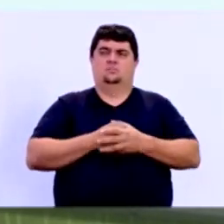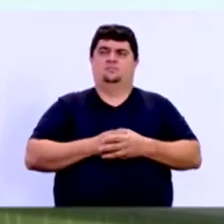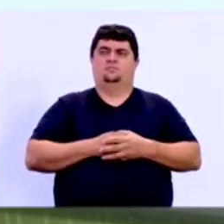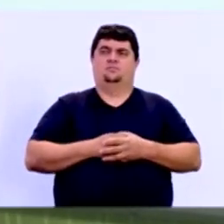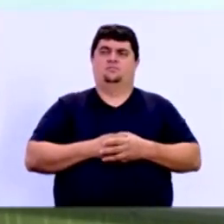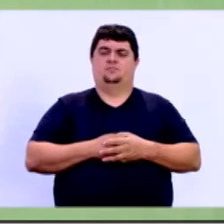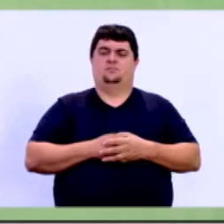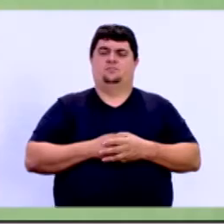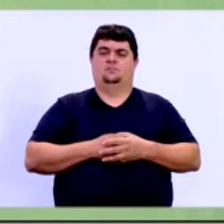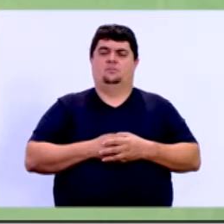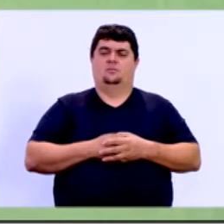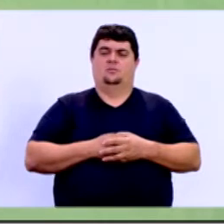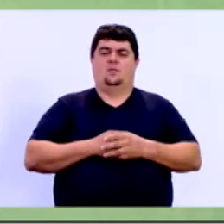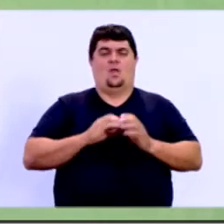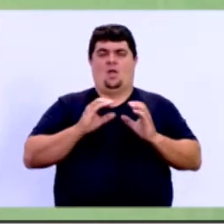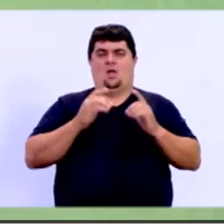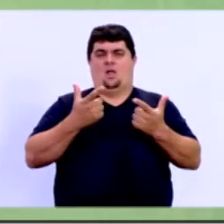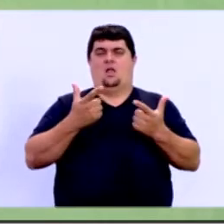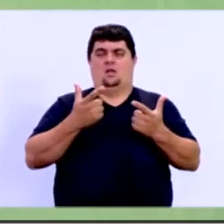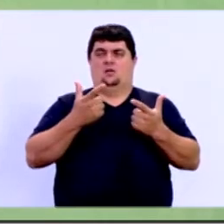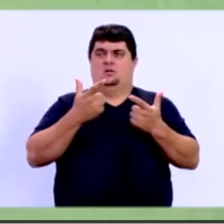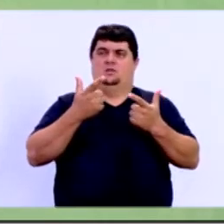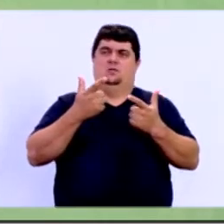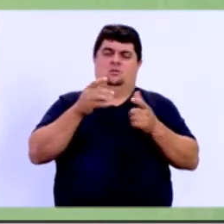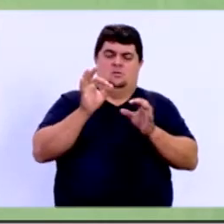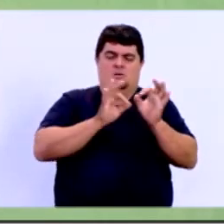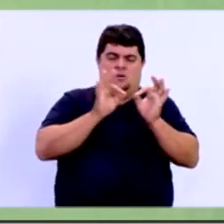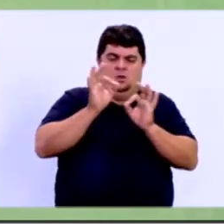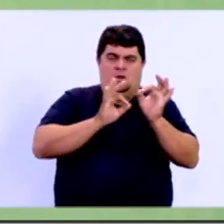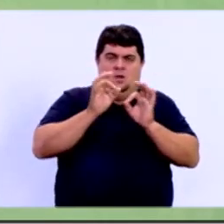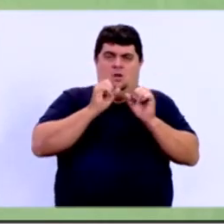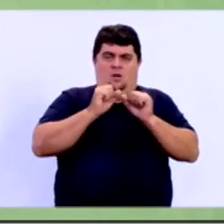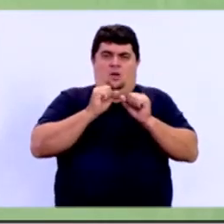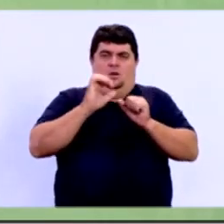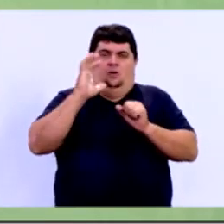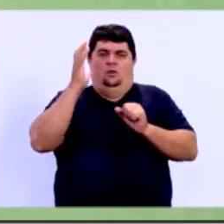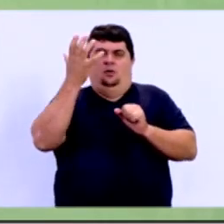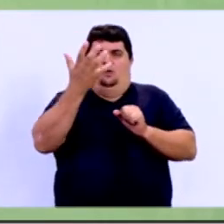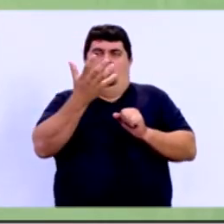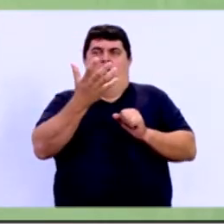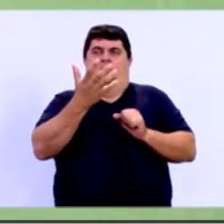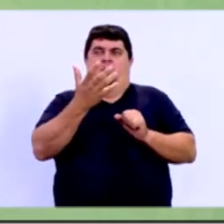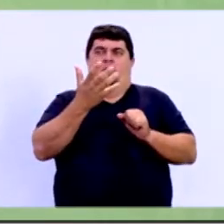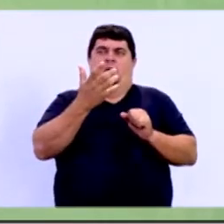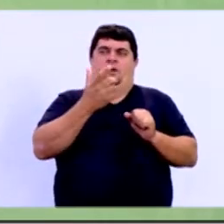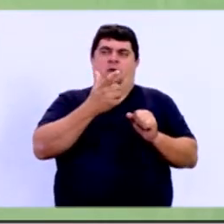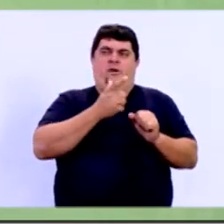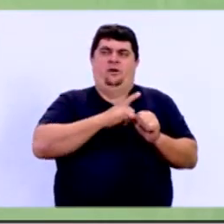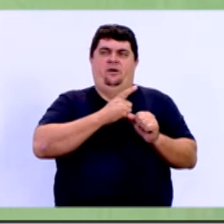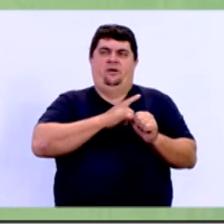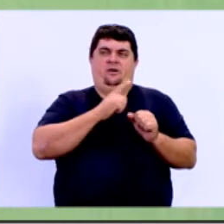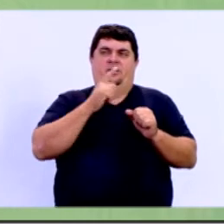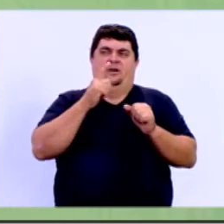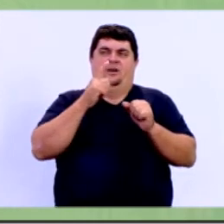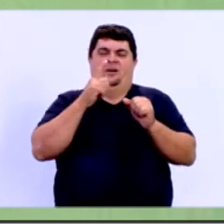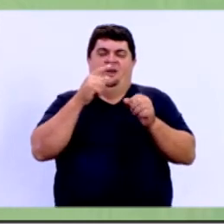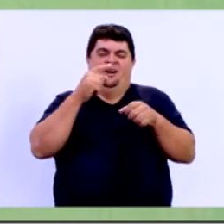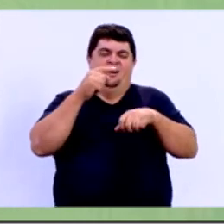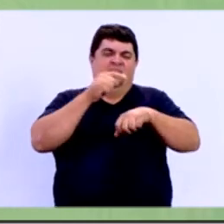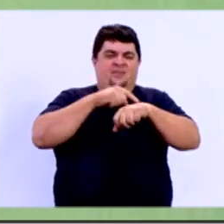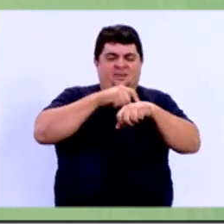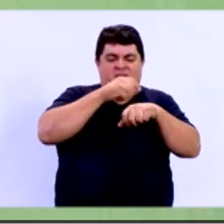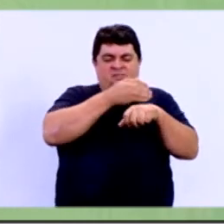Então, é óbvio que esses ajustes eles podem ocorrer, né, no tempo certo, no